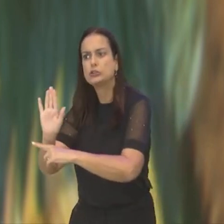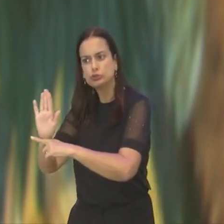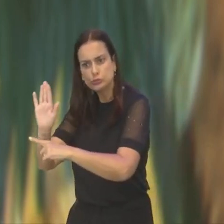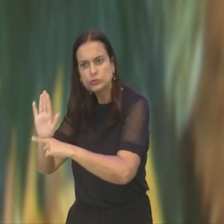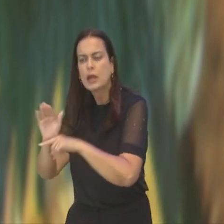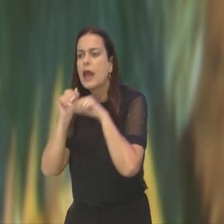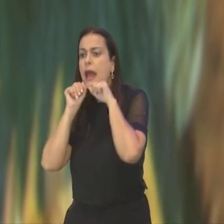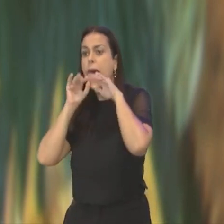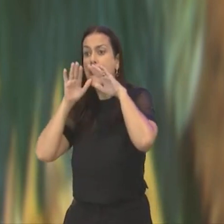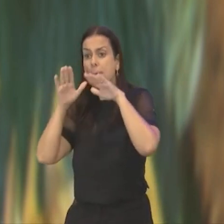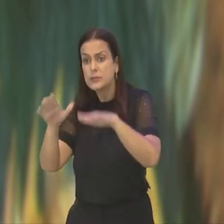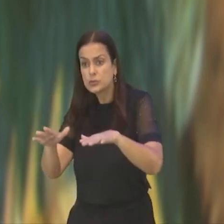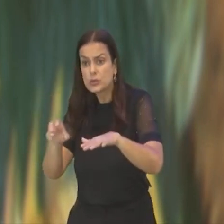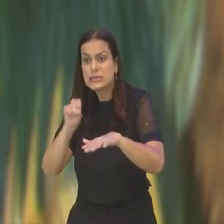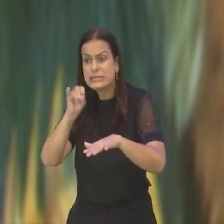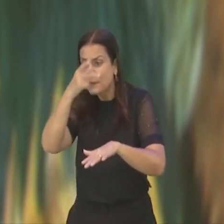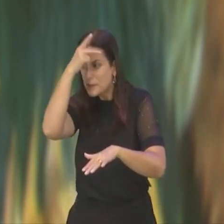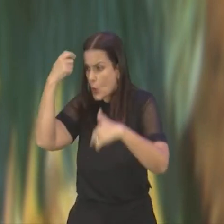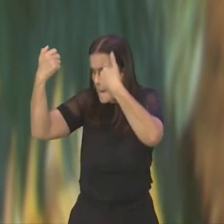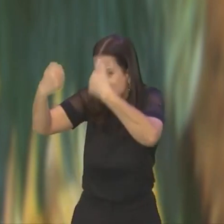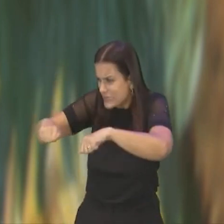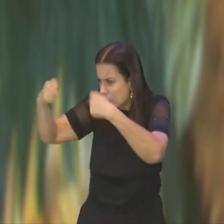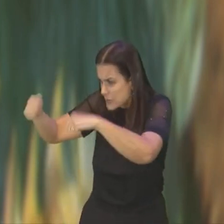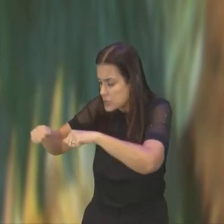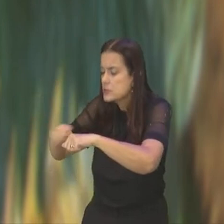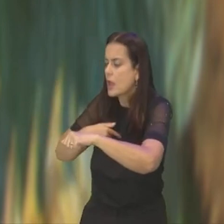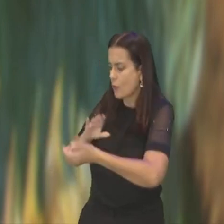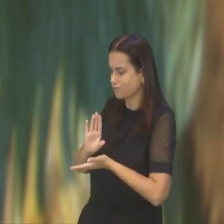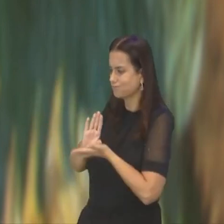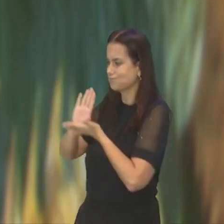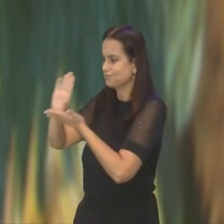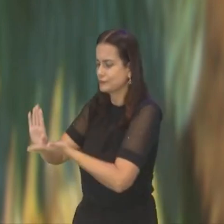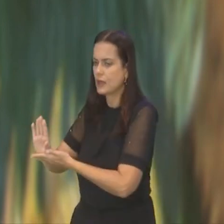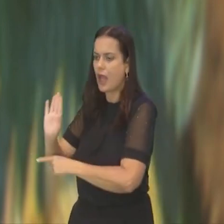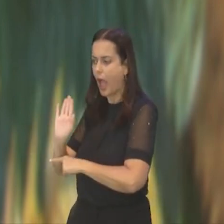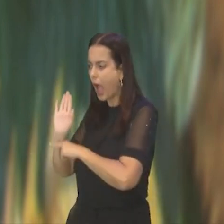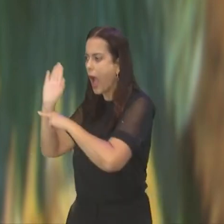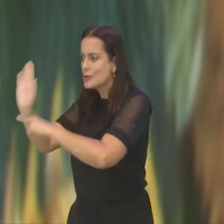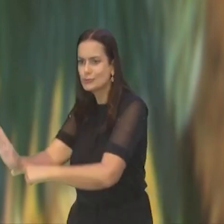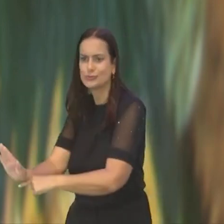à medida que alguém tinha necessidade.